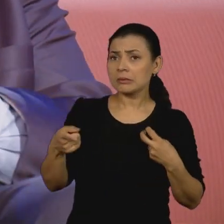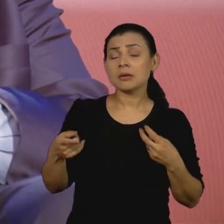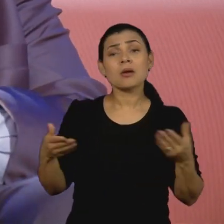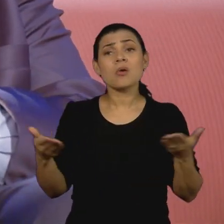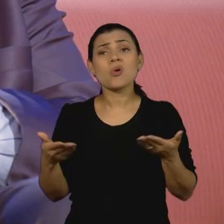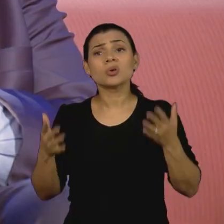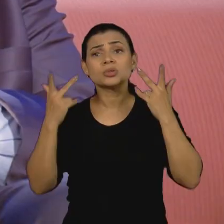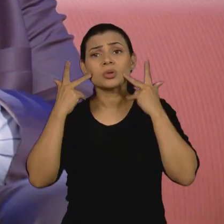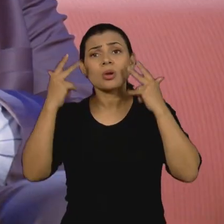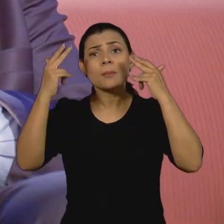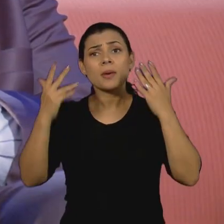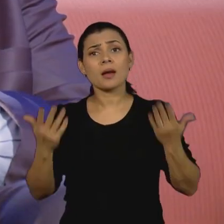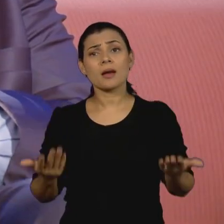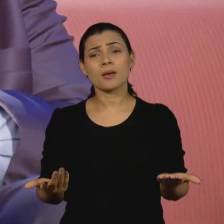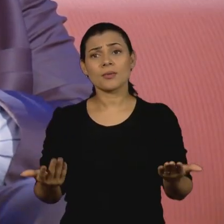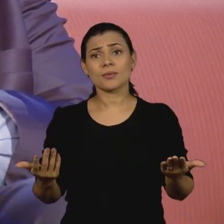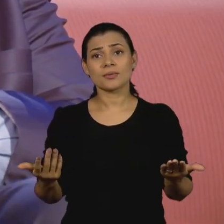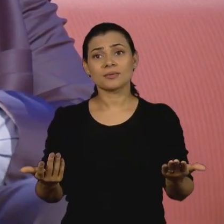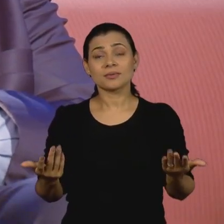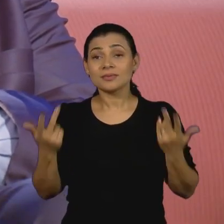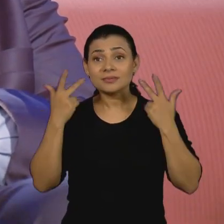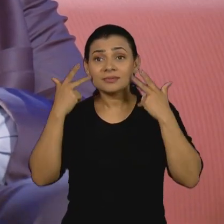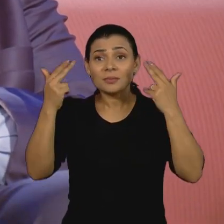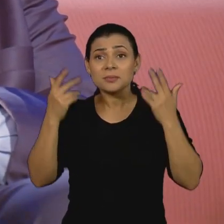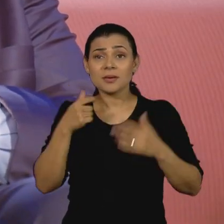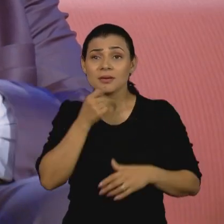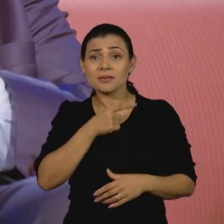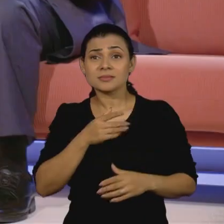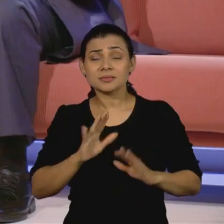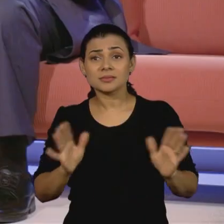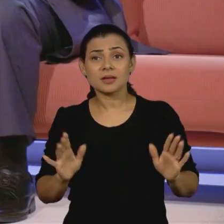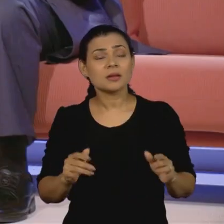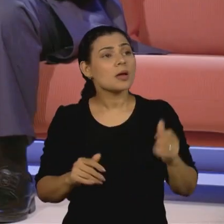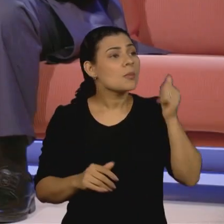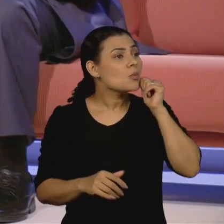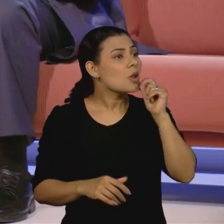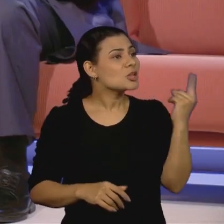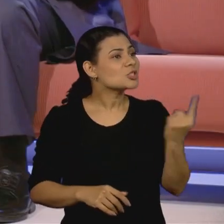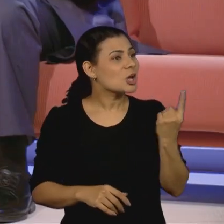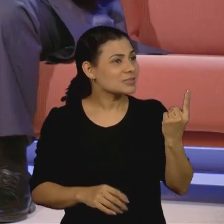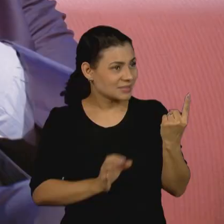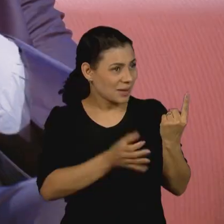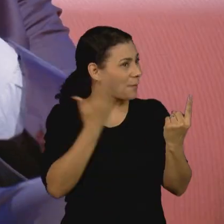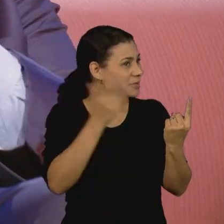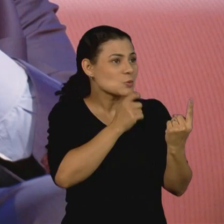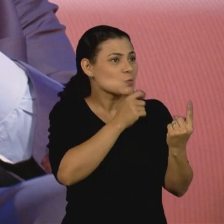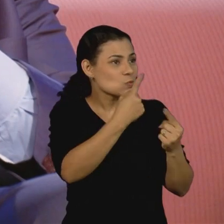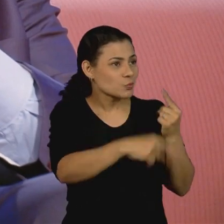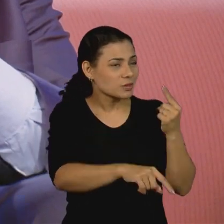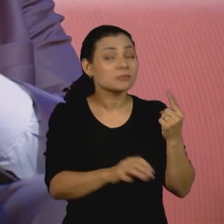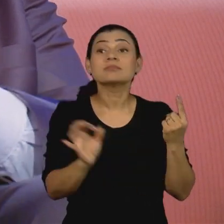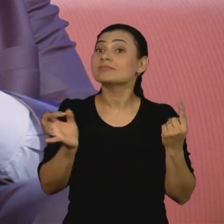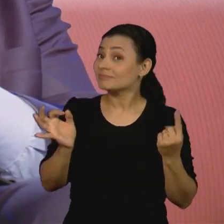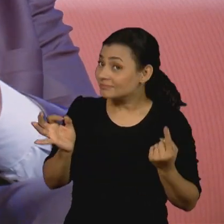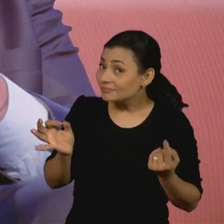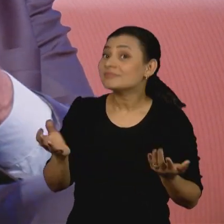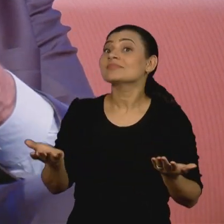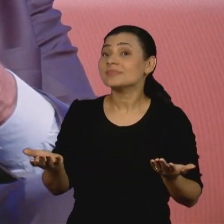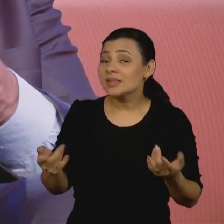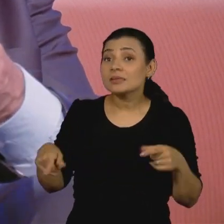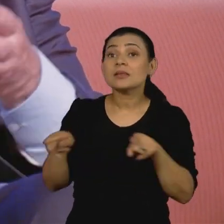hoje é absolutamente impensável. A mulher desacompanhada. Uma mulher desacompanhada. O próprio